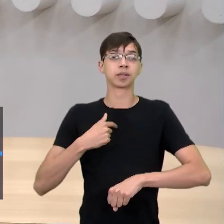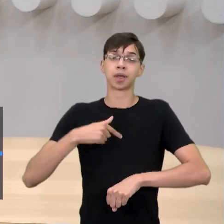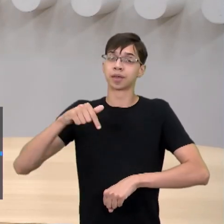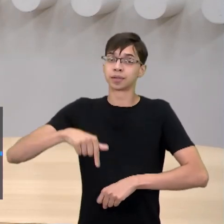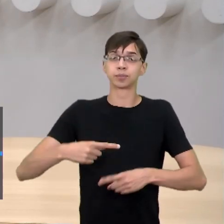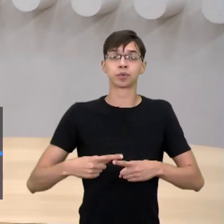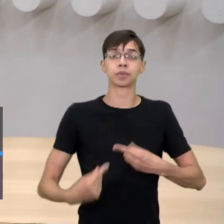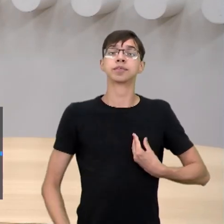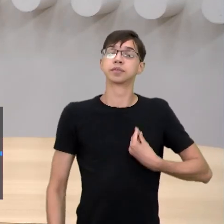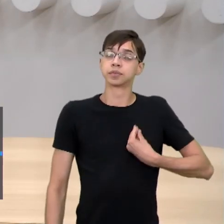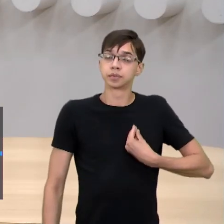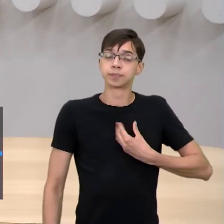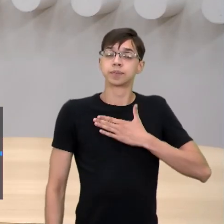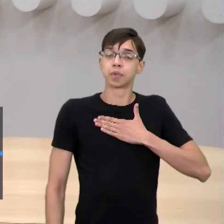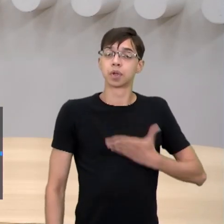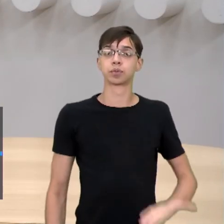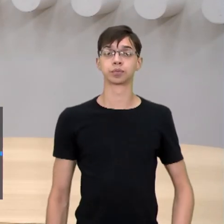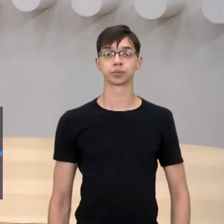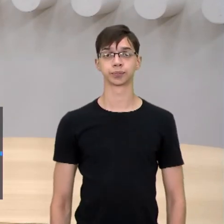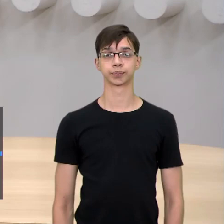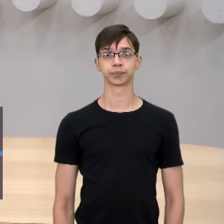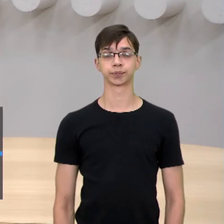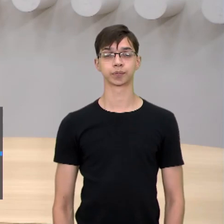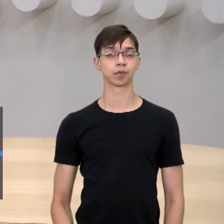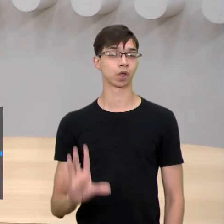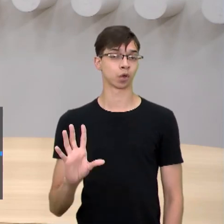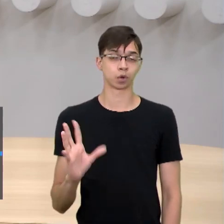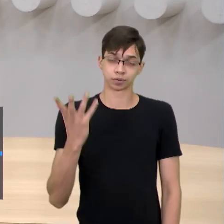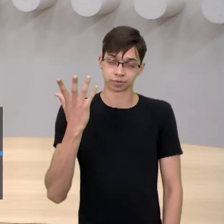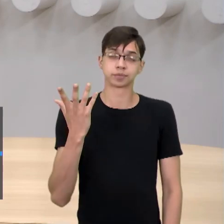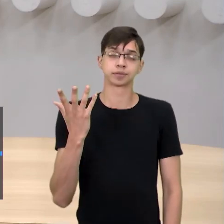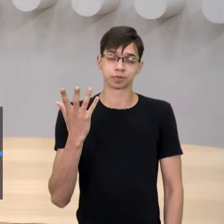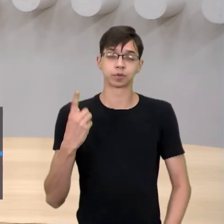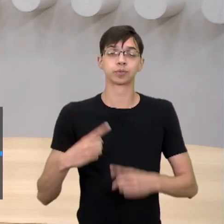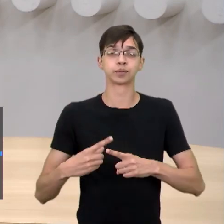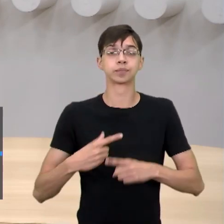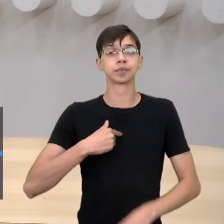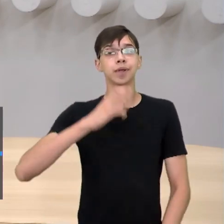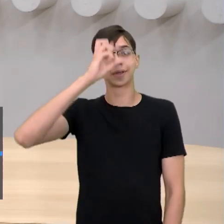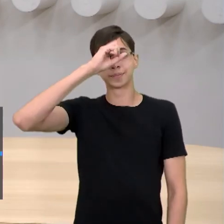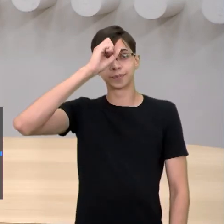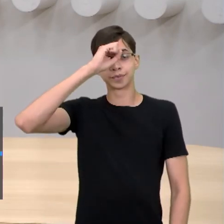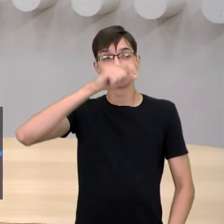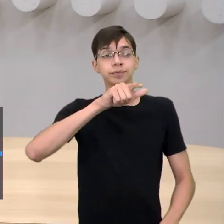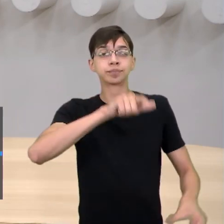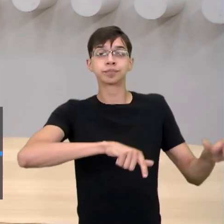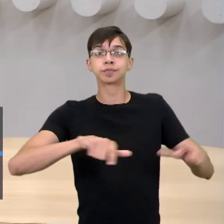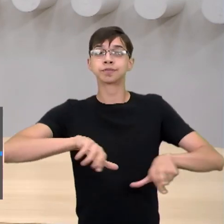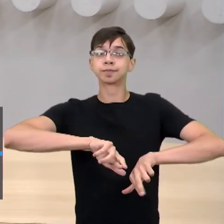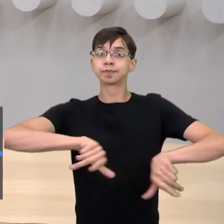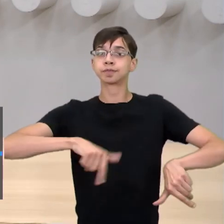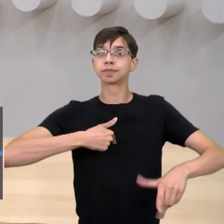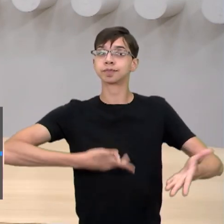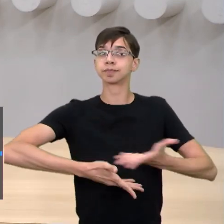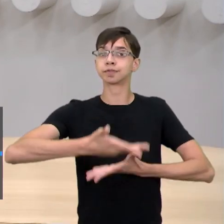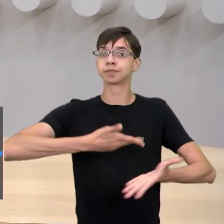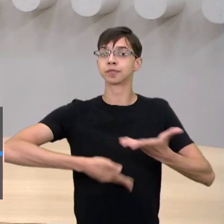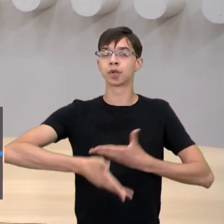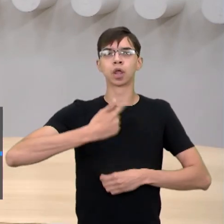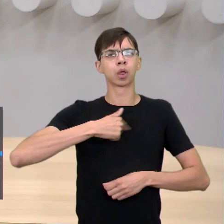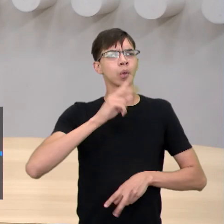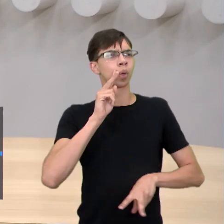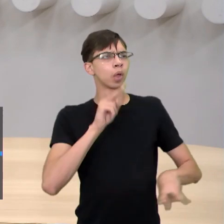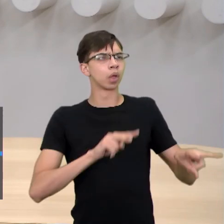ou essas coisas acabaram acontecendo, é porque eu aprendi com outras pessoas. Eu vi nas outras pessoas e falei, cara, gostei